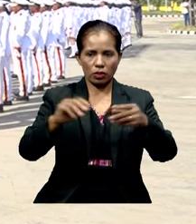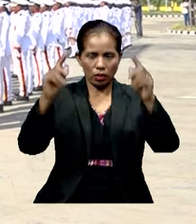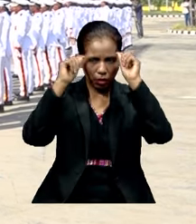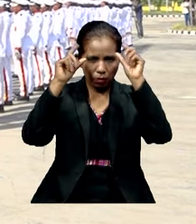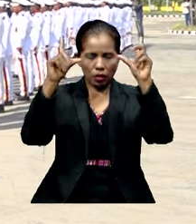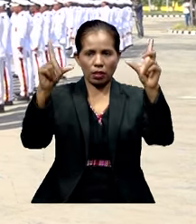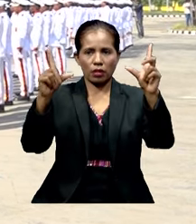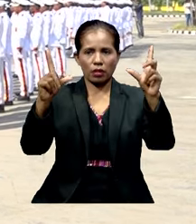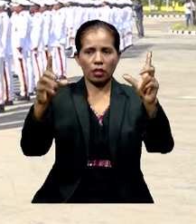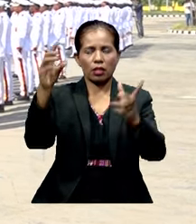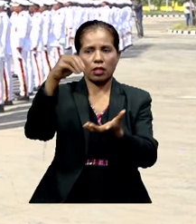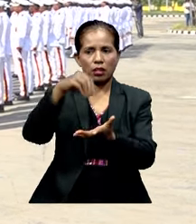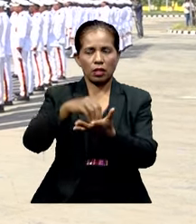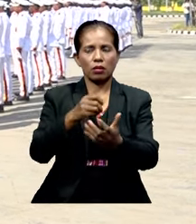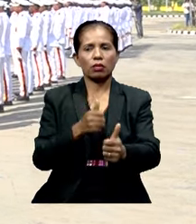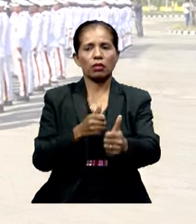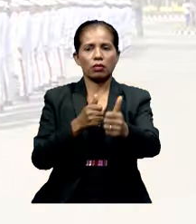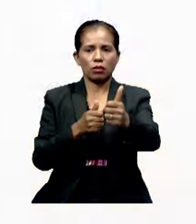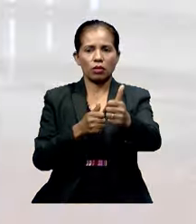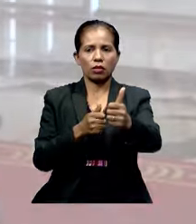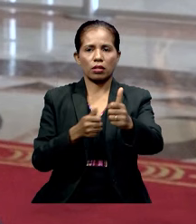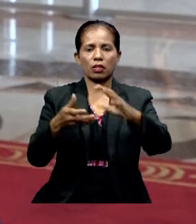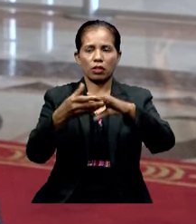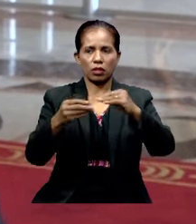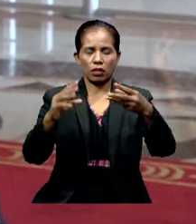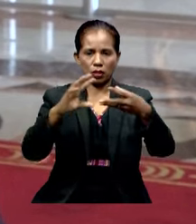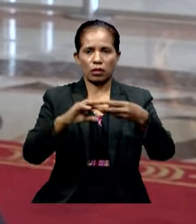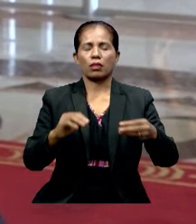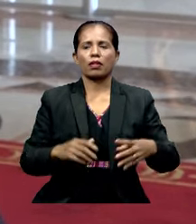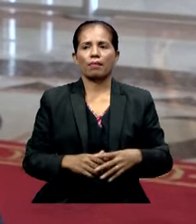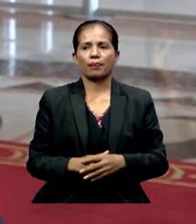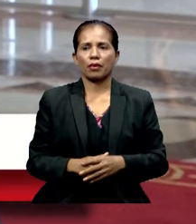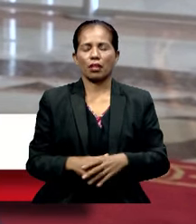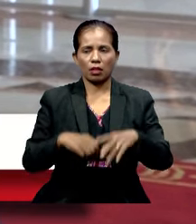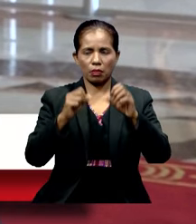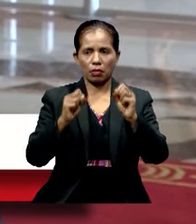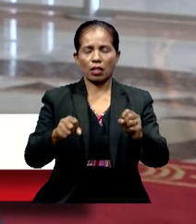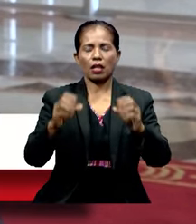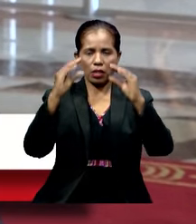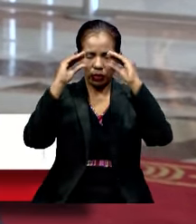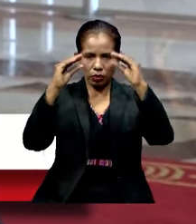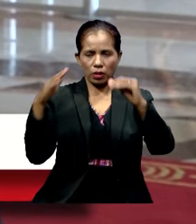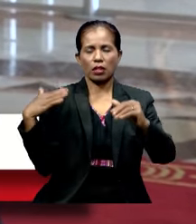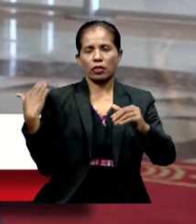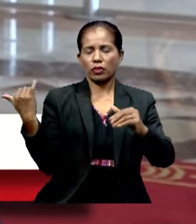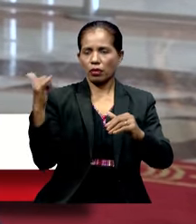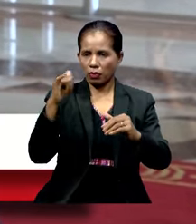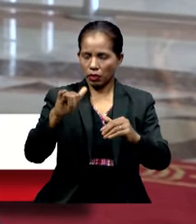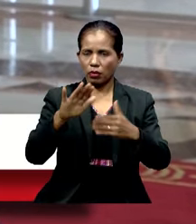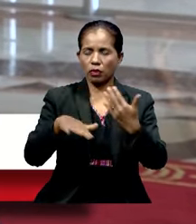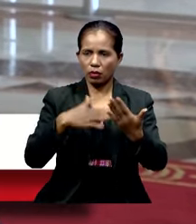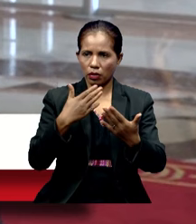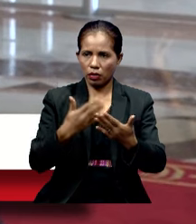Ninian, Hatur Tuirnia, história do Ni. Né, para o Bel Hanori, ba Itania Juventude Sira, nomos